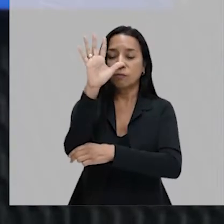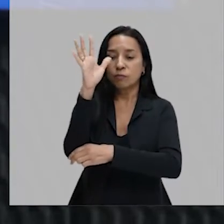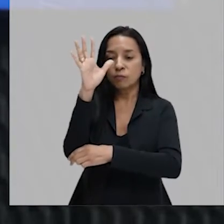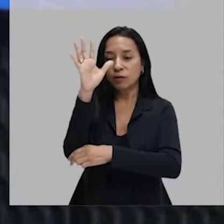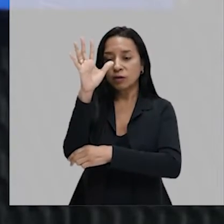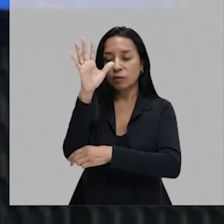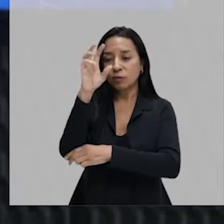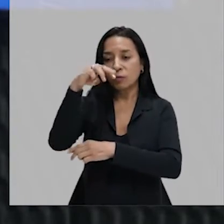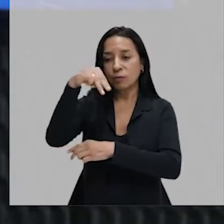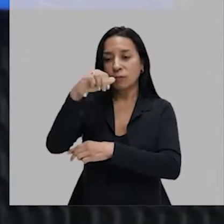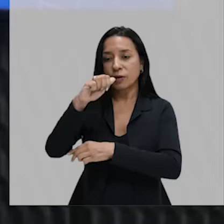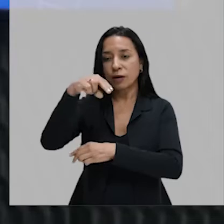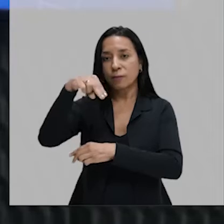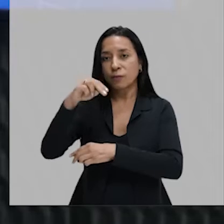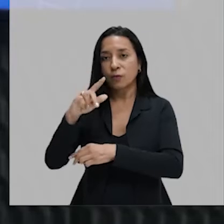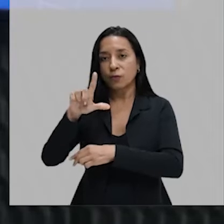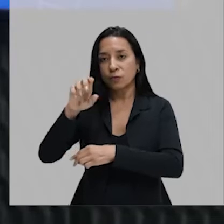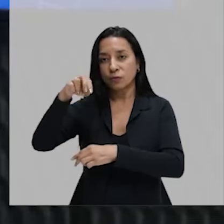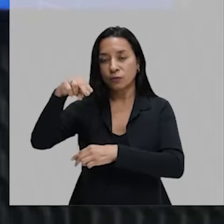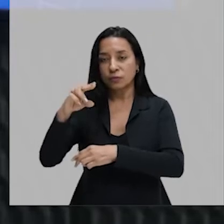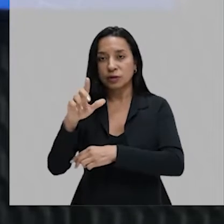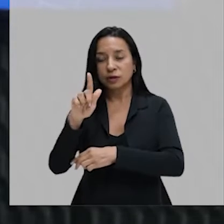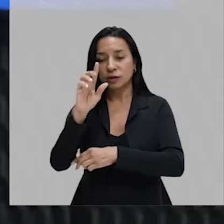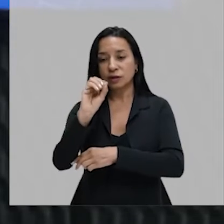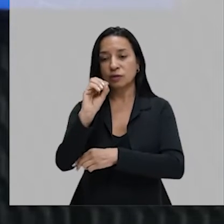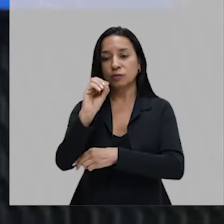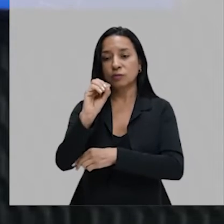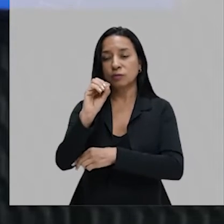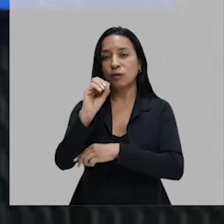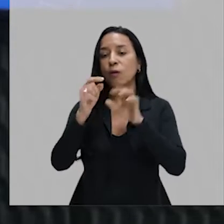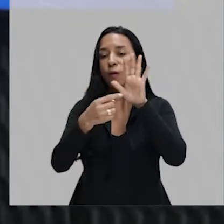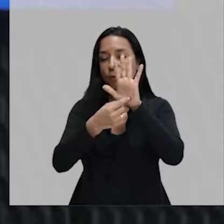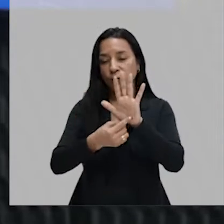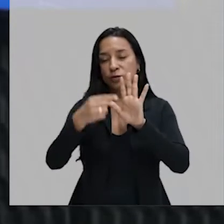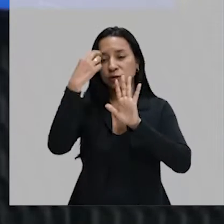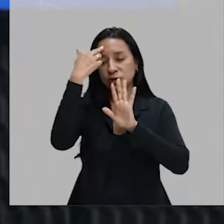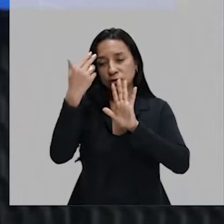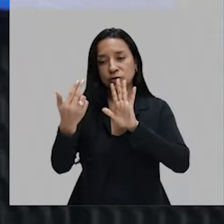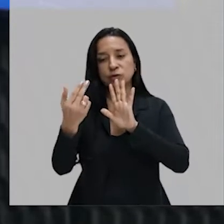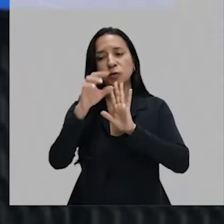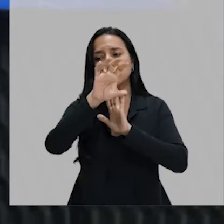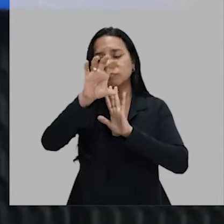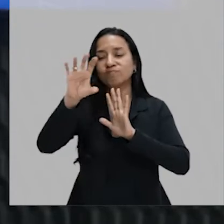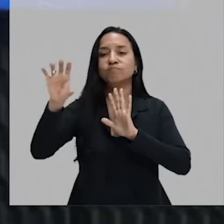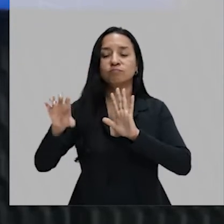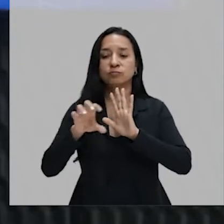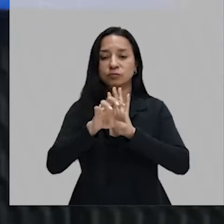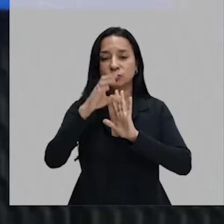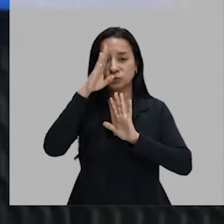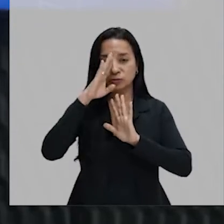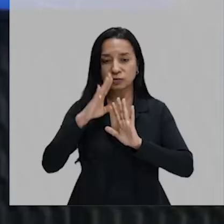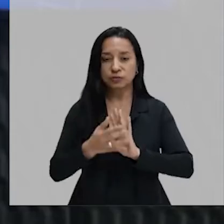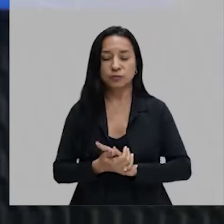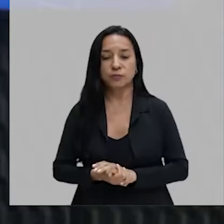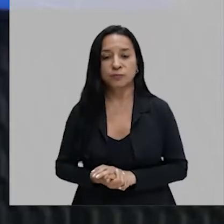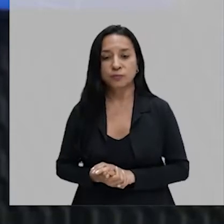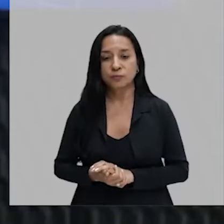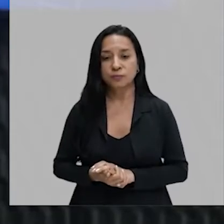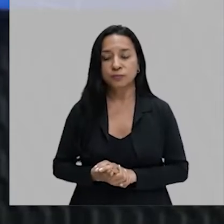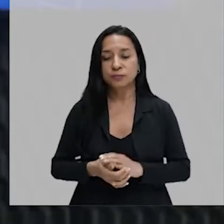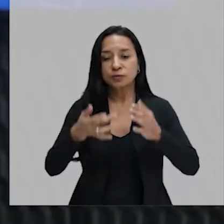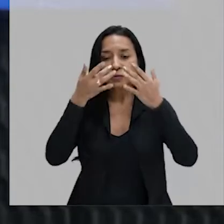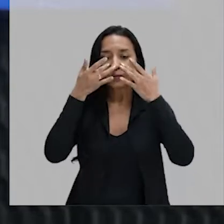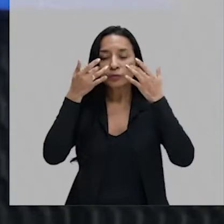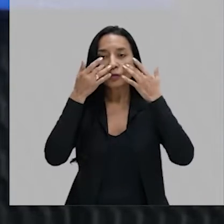chamado de mamulengo, em função do termo, ele conta histórias que geralmente são regionalizadas. Teatro